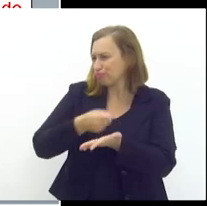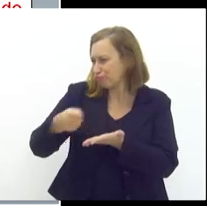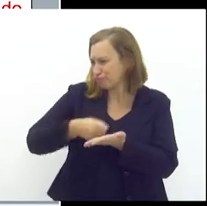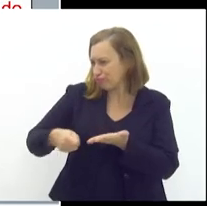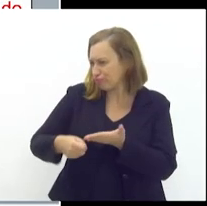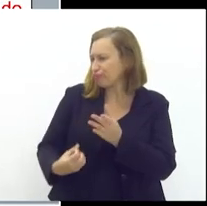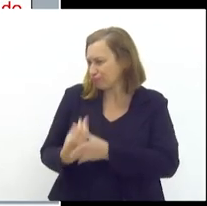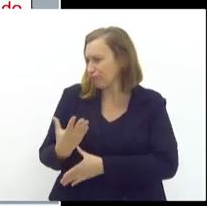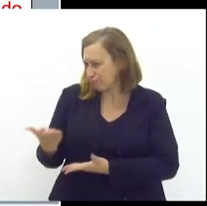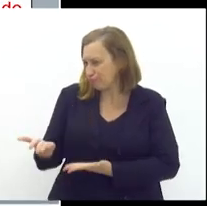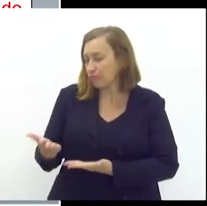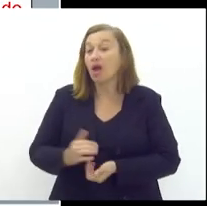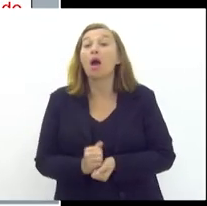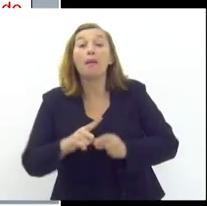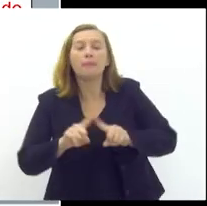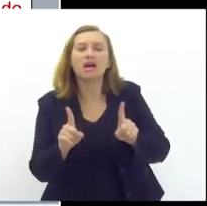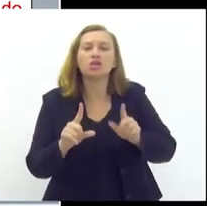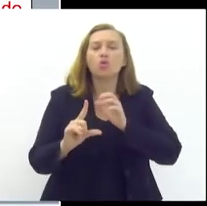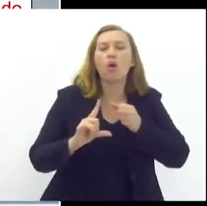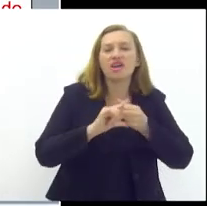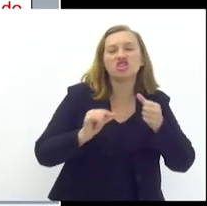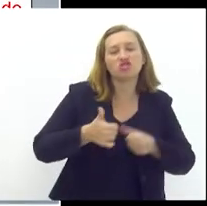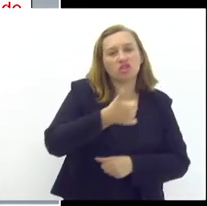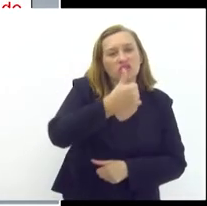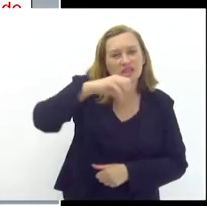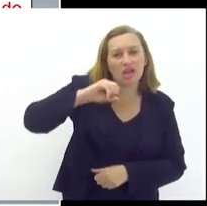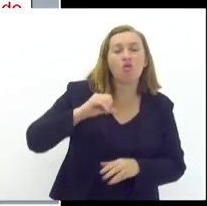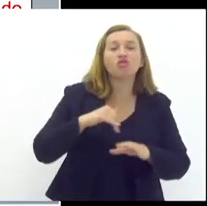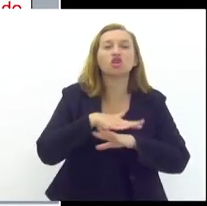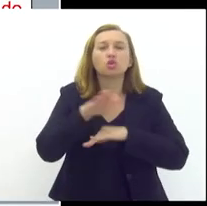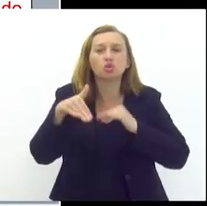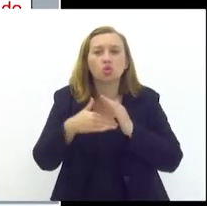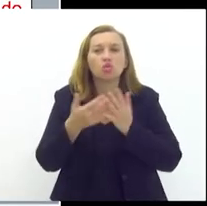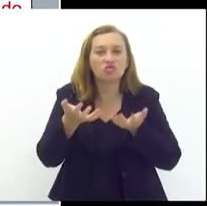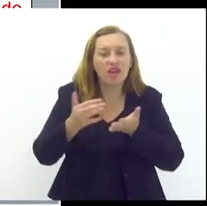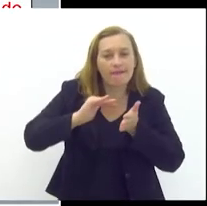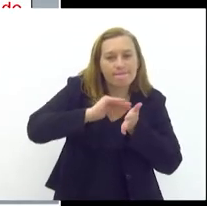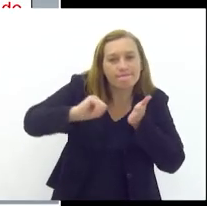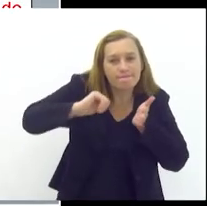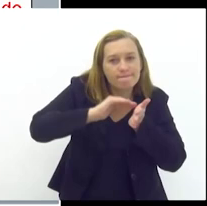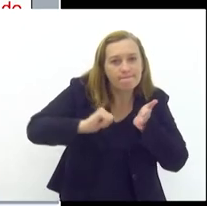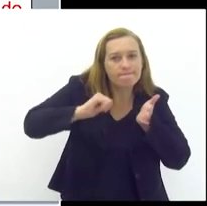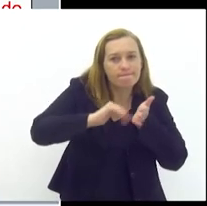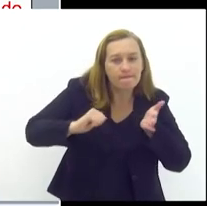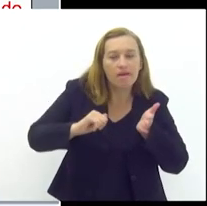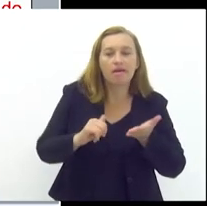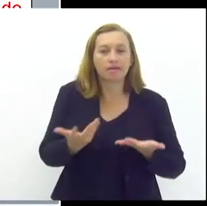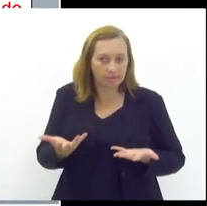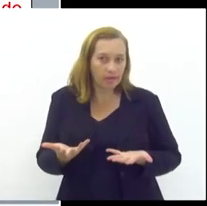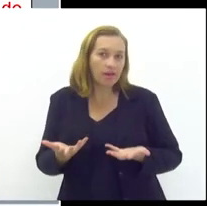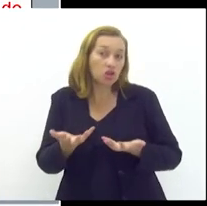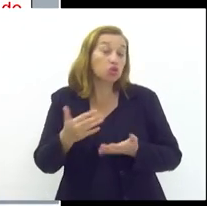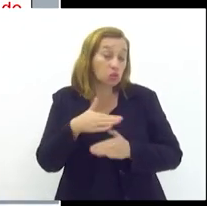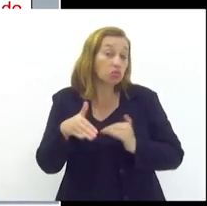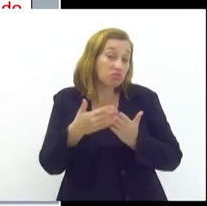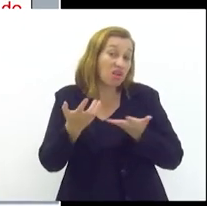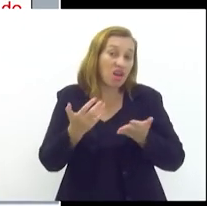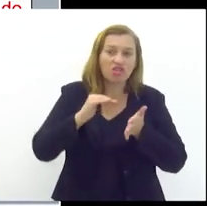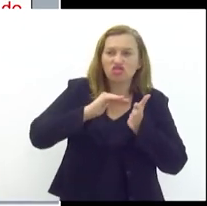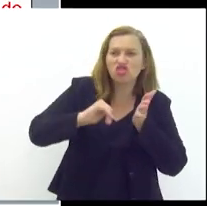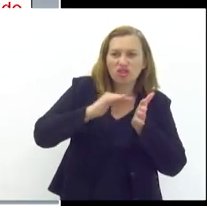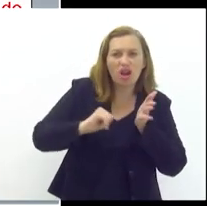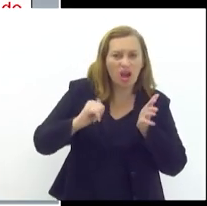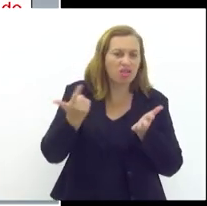olha mas o artigo 19 que todo mundo quer tirar todo mundo quer tirar